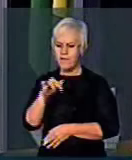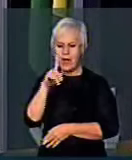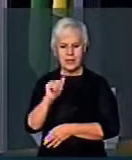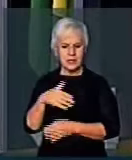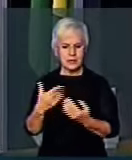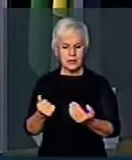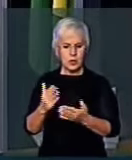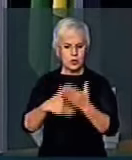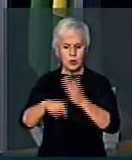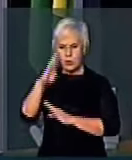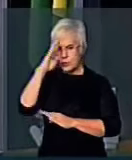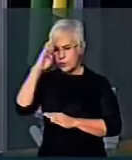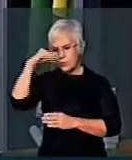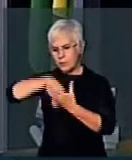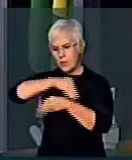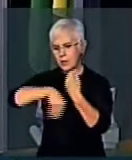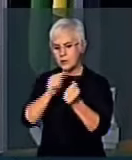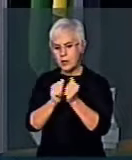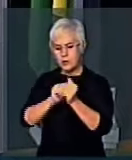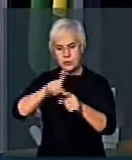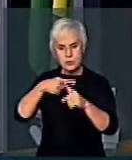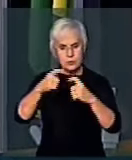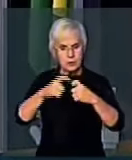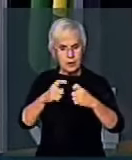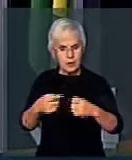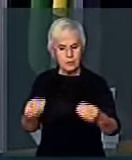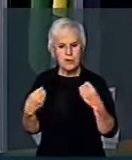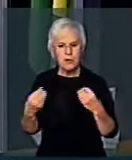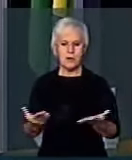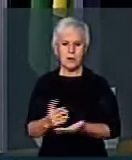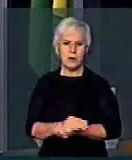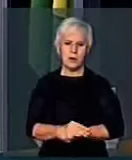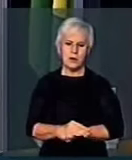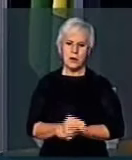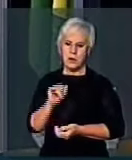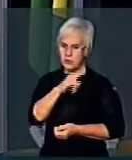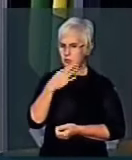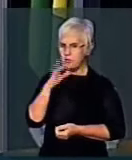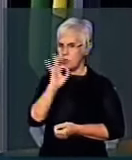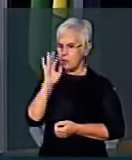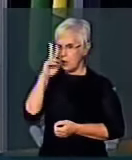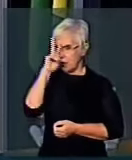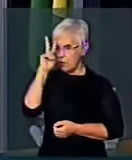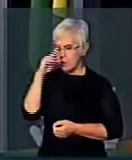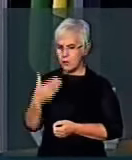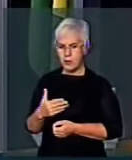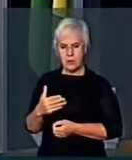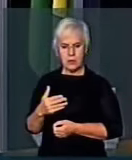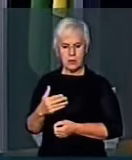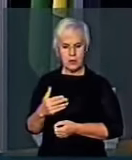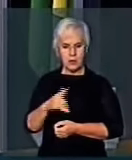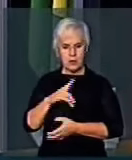esses militares que estão infiltrados aqui junto aos mais médicos. Que quem não conhece a história, este pessoal,